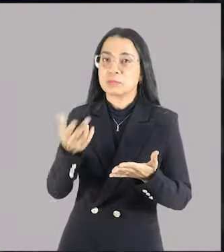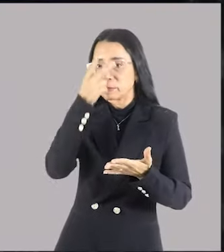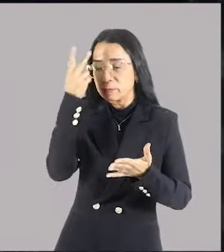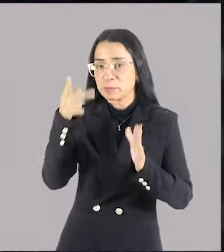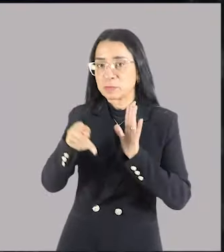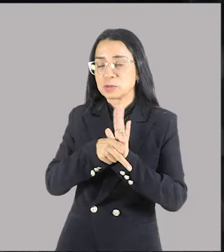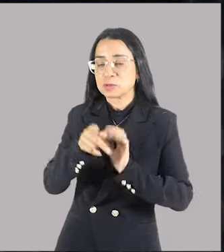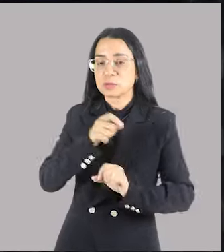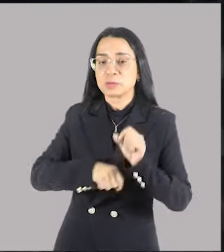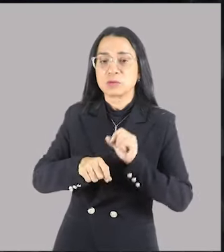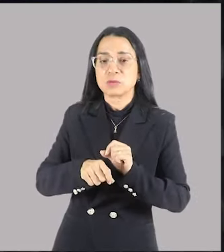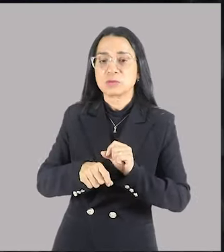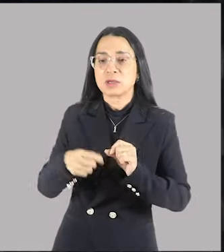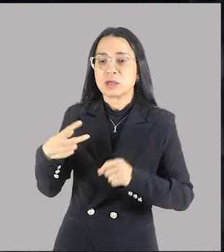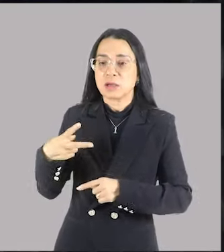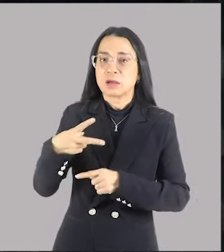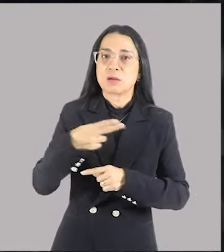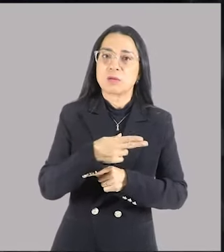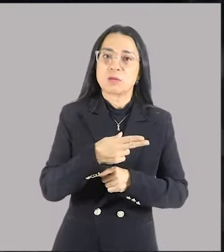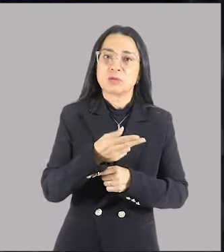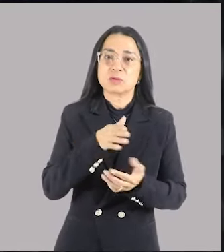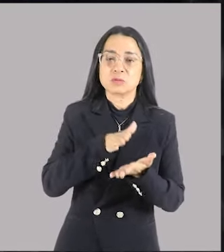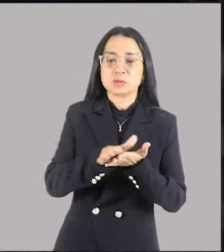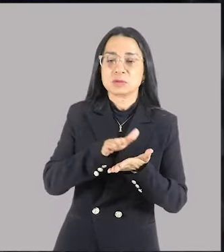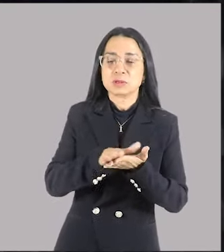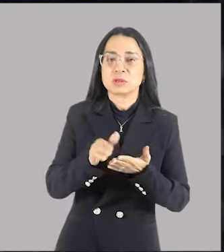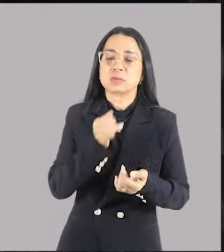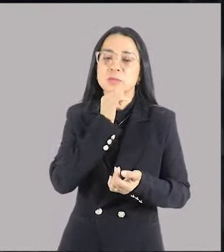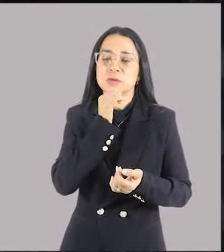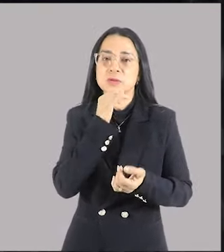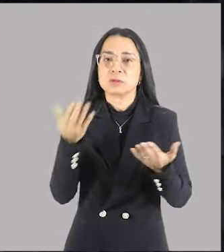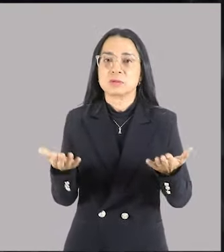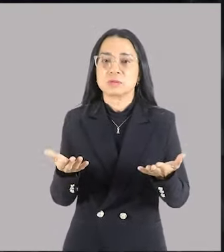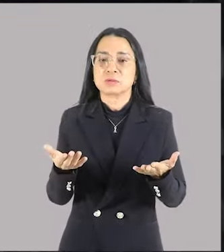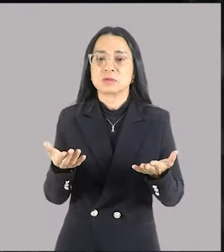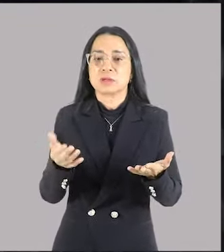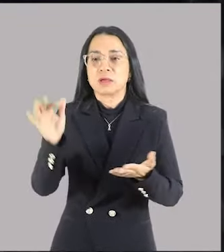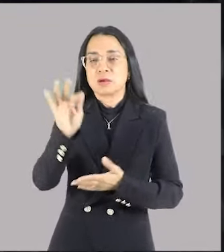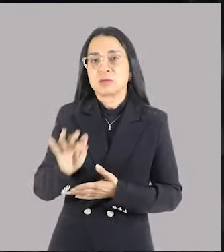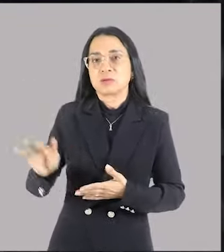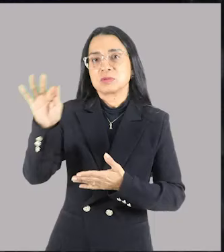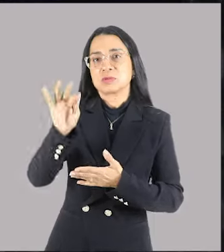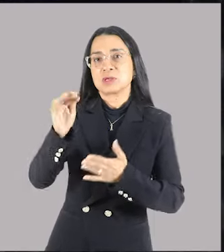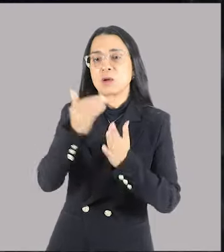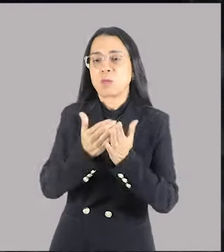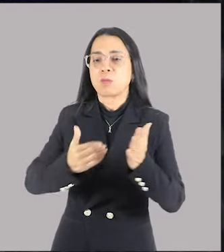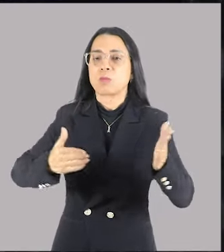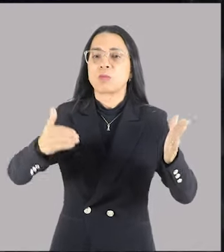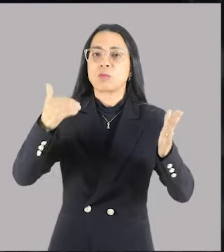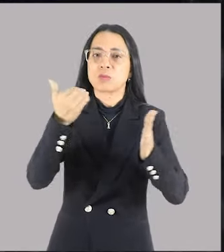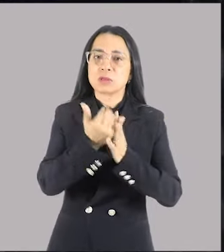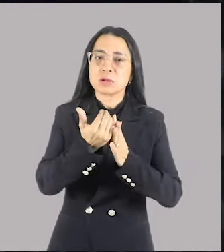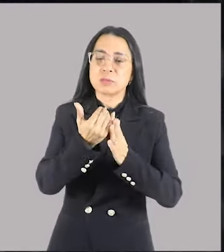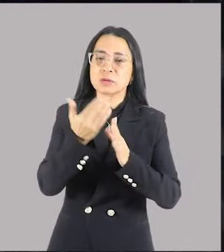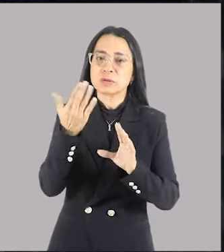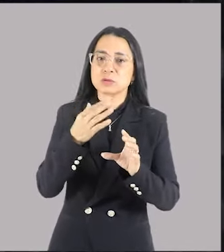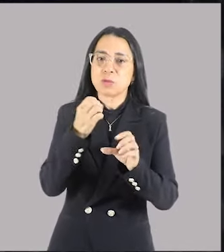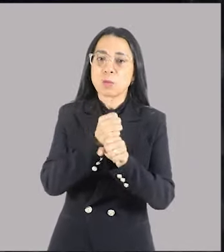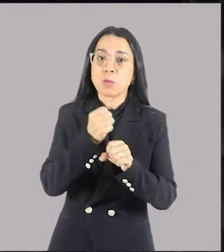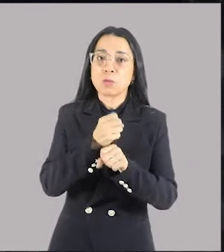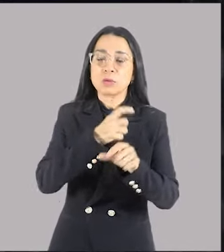há corte de gastos H corte de gastos vamos dizer que a união tem ultrapassado o limite estabelecido pela